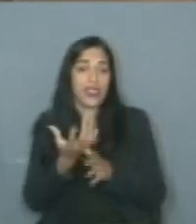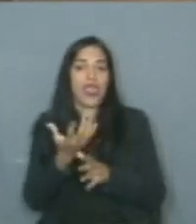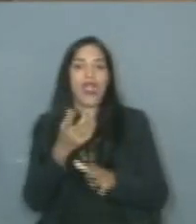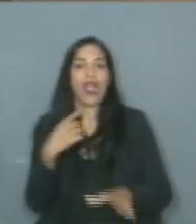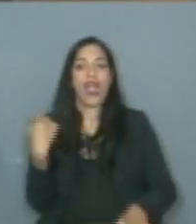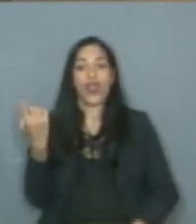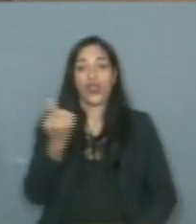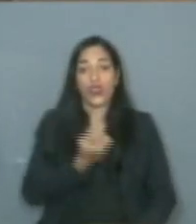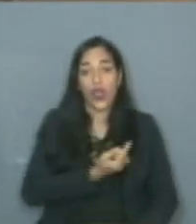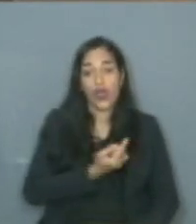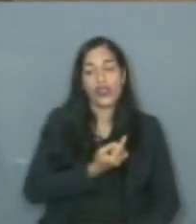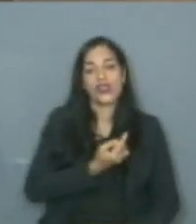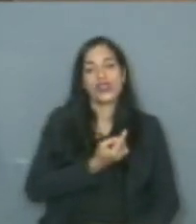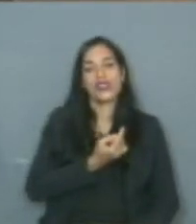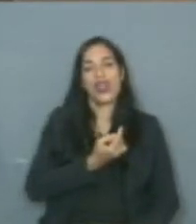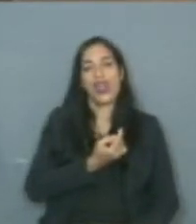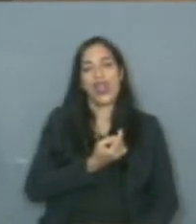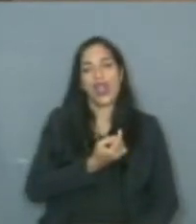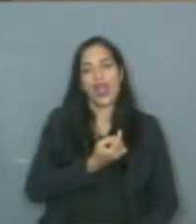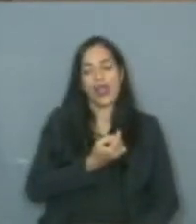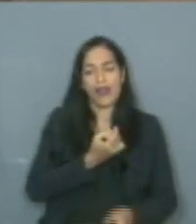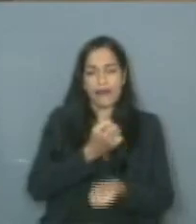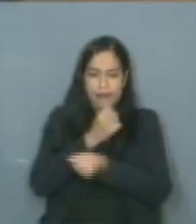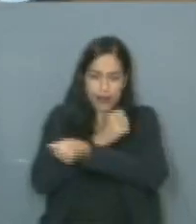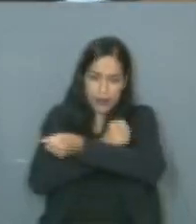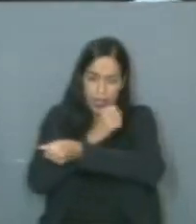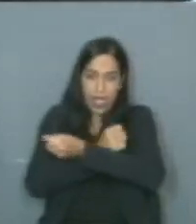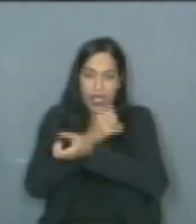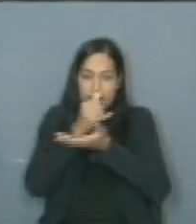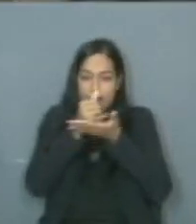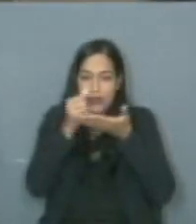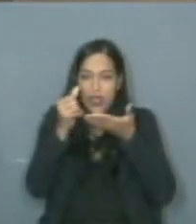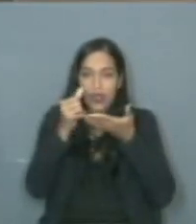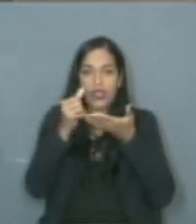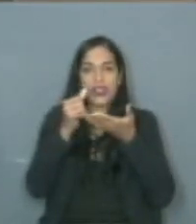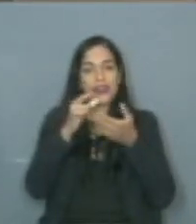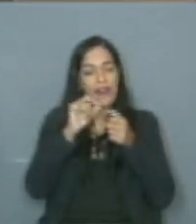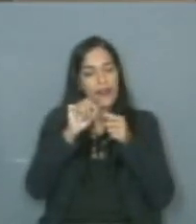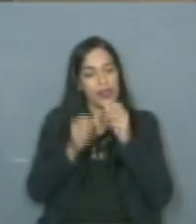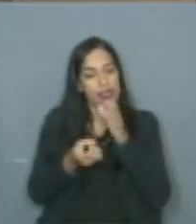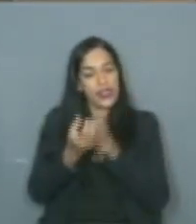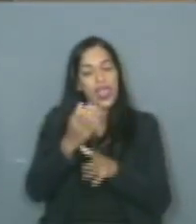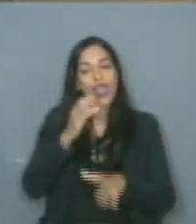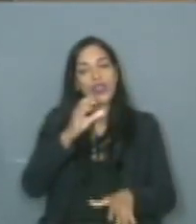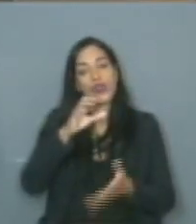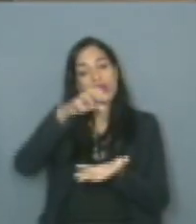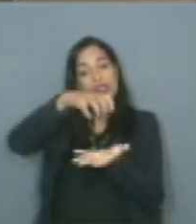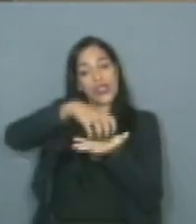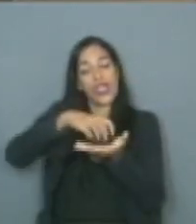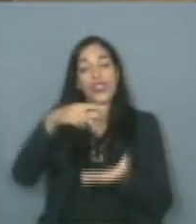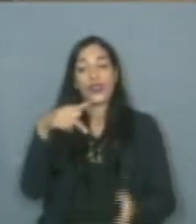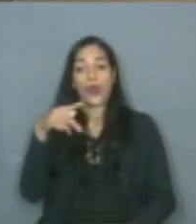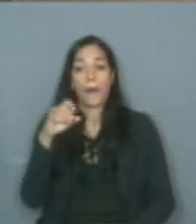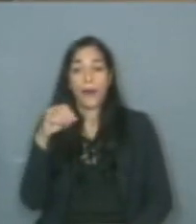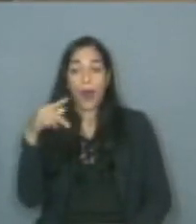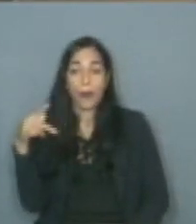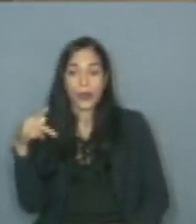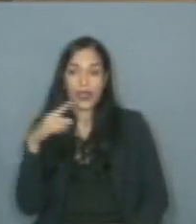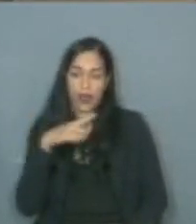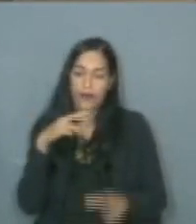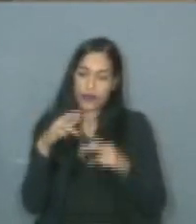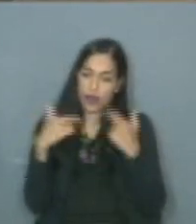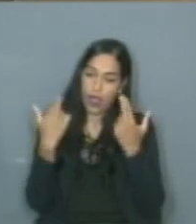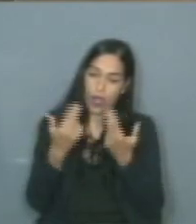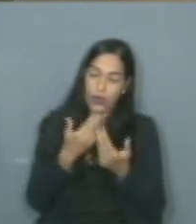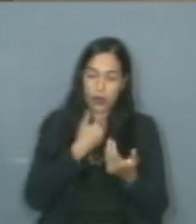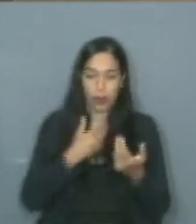Cracolândia. Mas Paulo, e fizeram o Centro Pop. Eu fiz, vereador, uma audiência pública aqui,